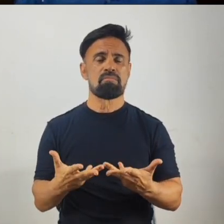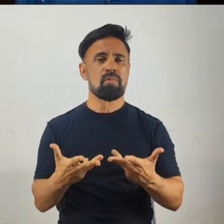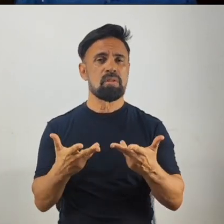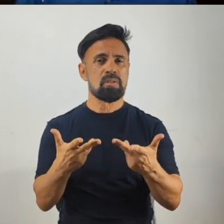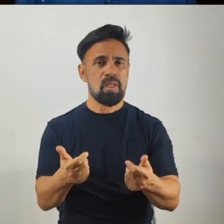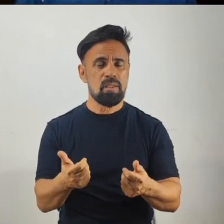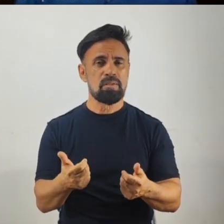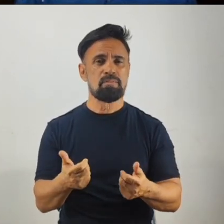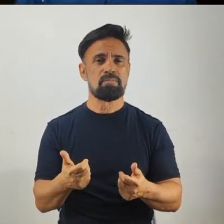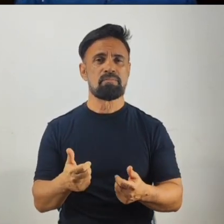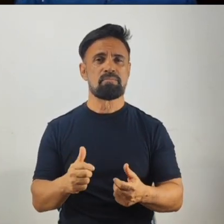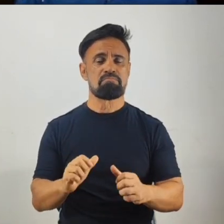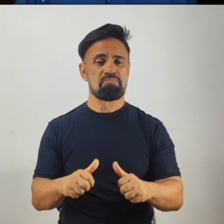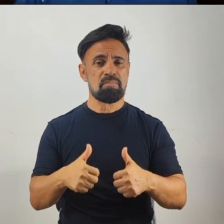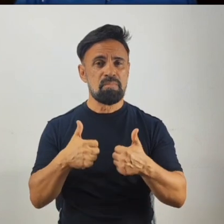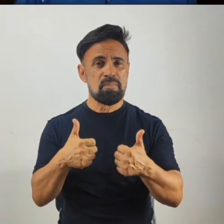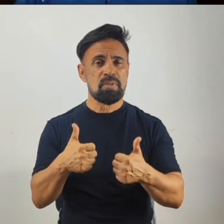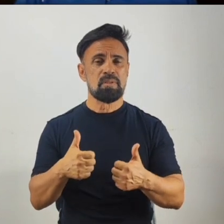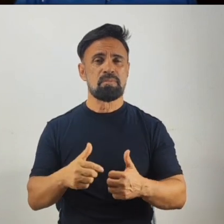qualidade,